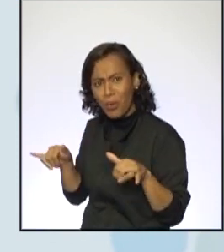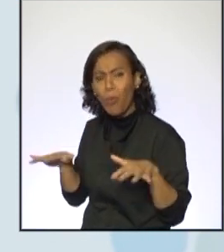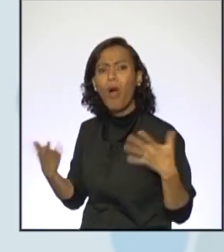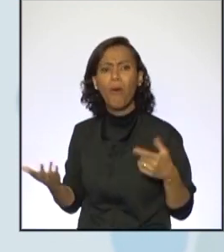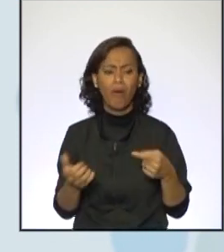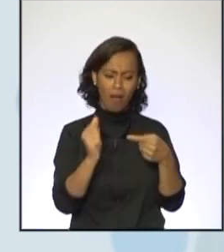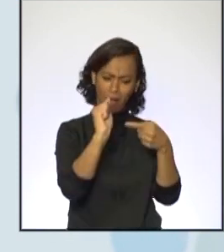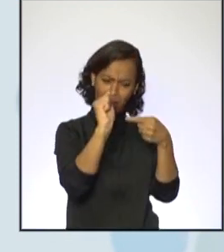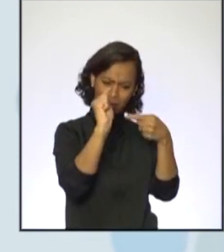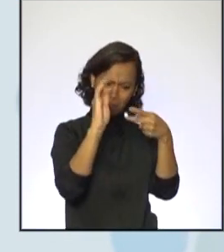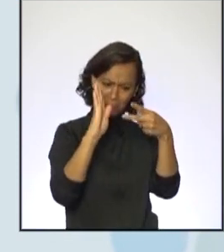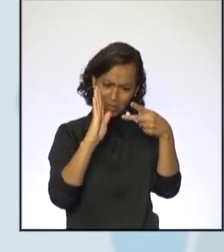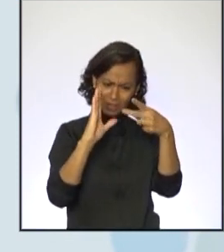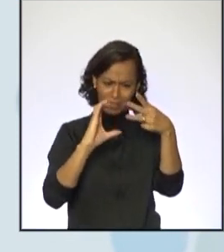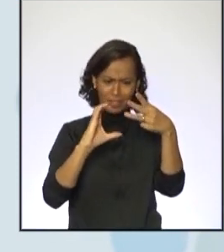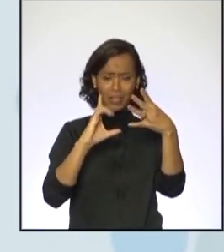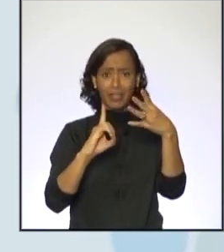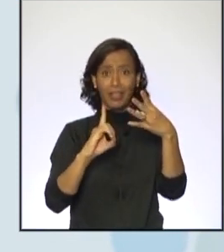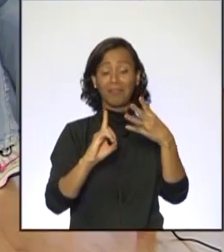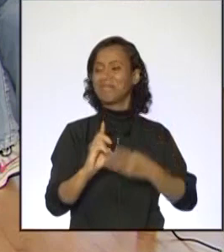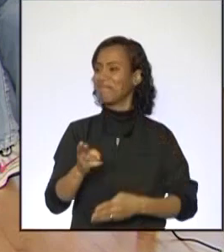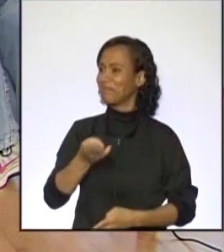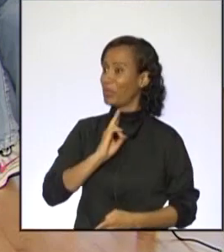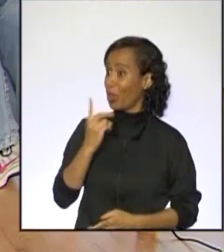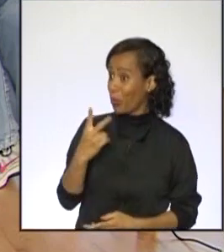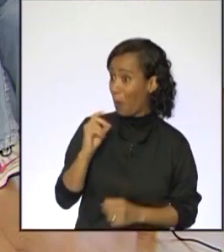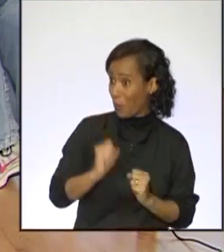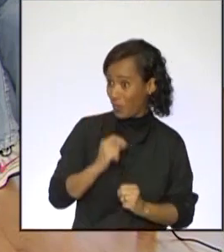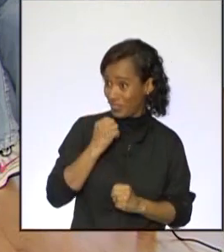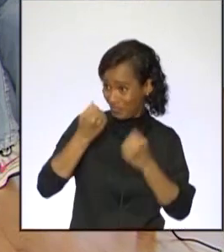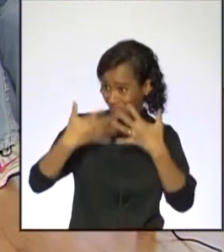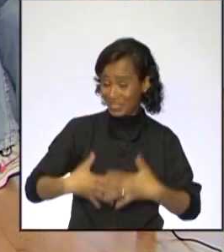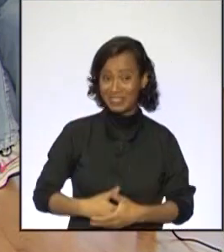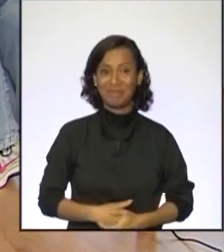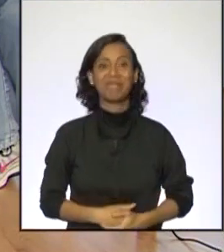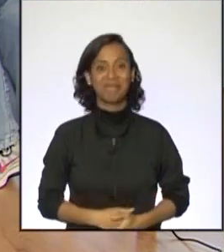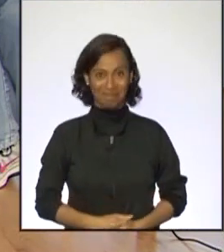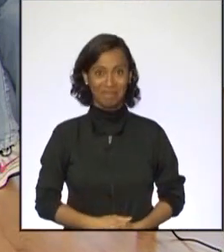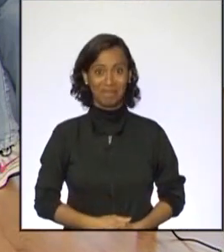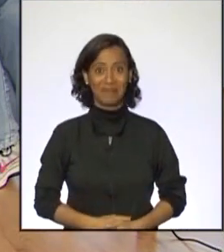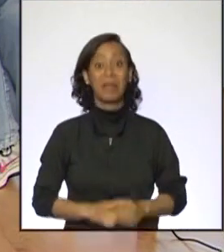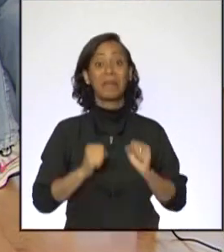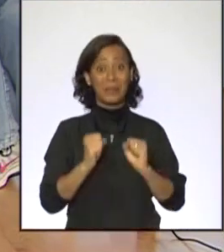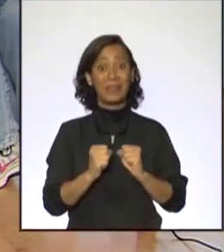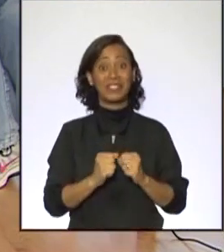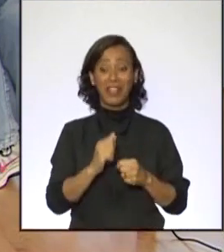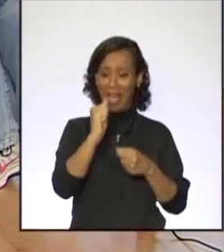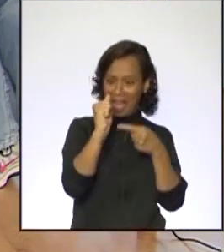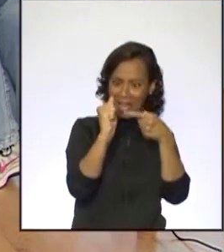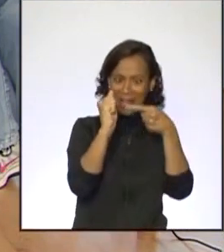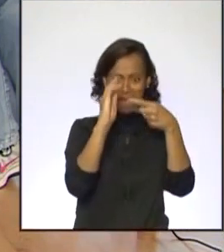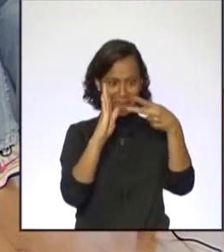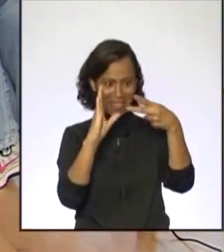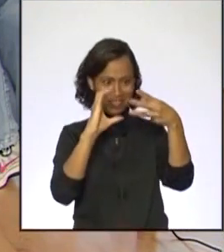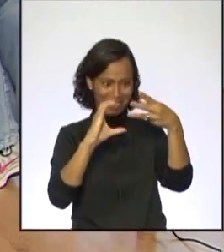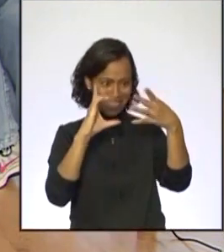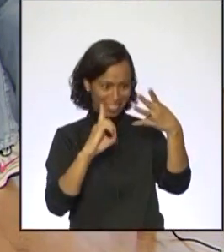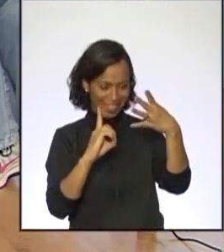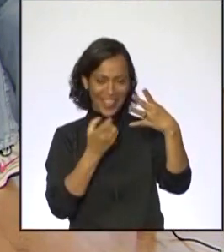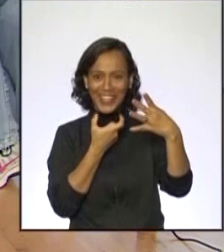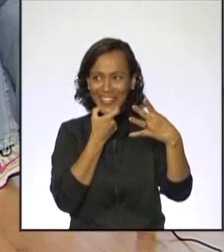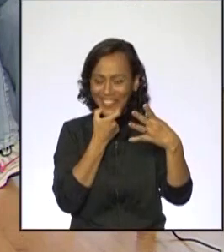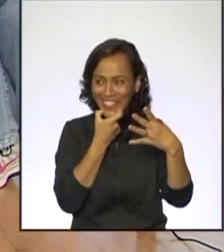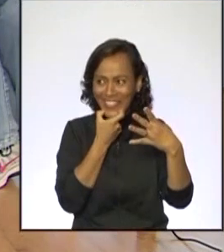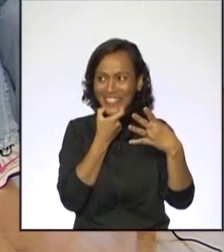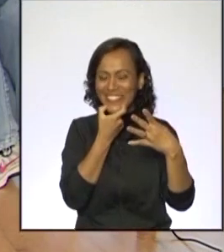C ou D? Já tenho duas respostas, Kátia, posso falar? A, B, C, D. Viu como